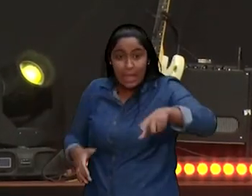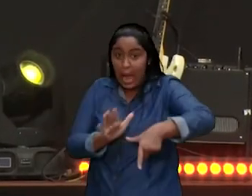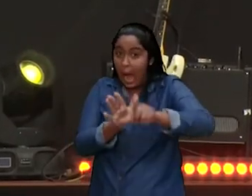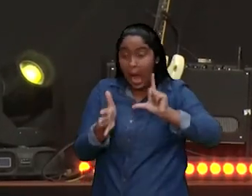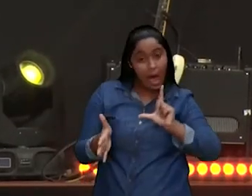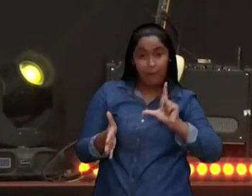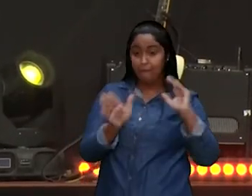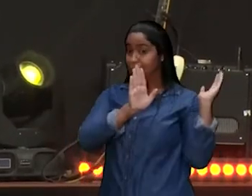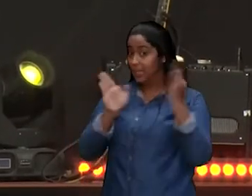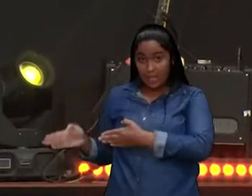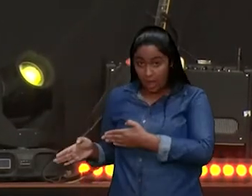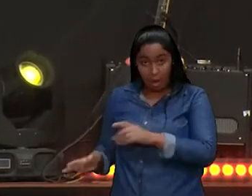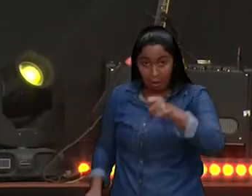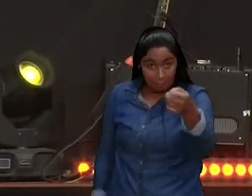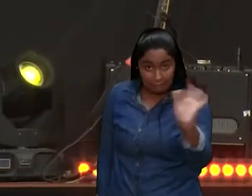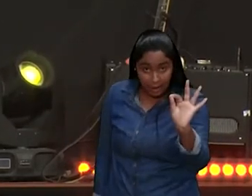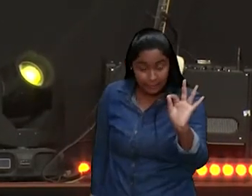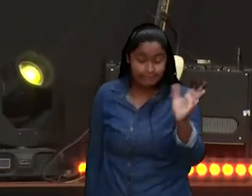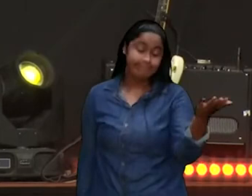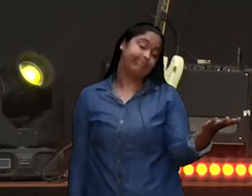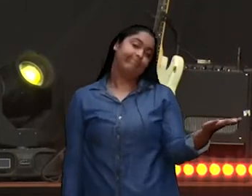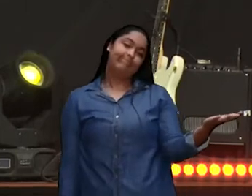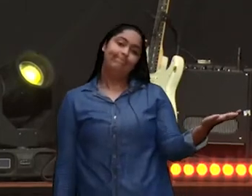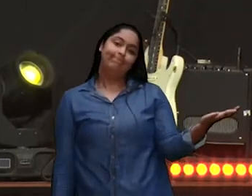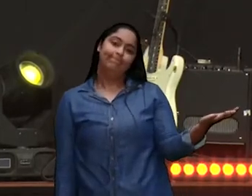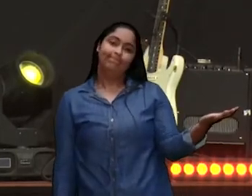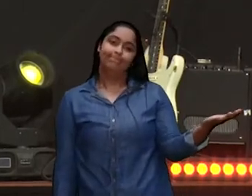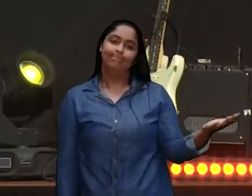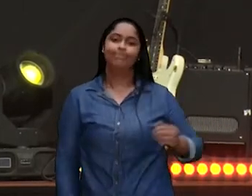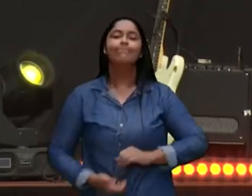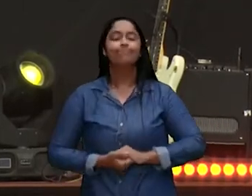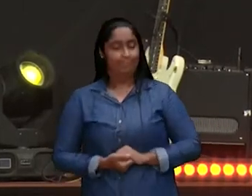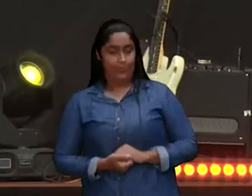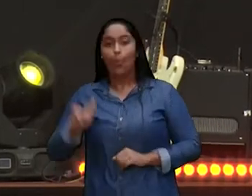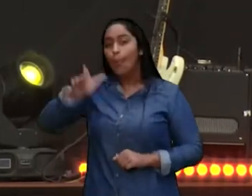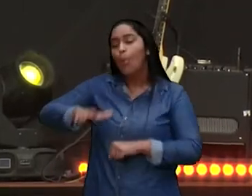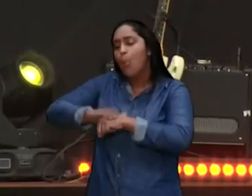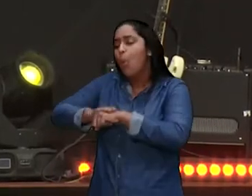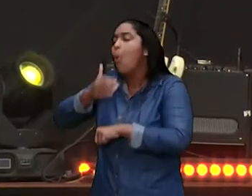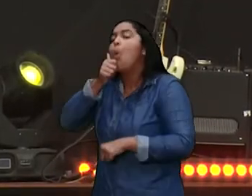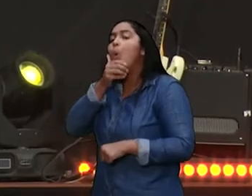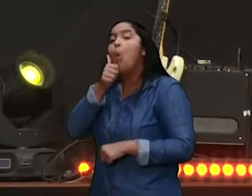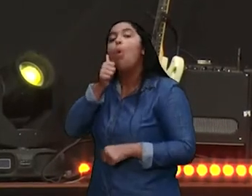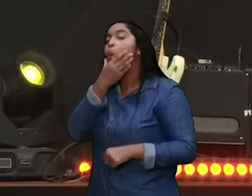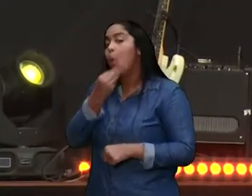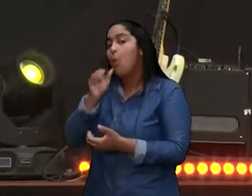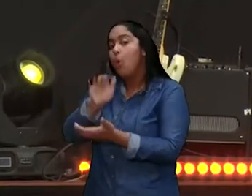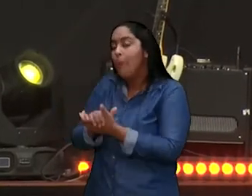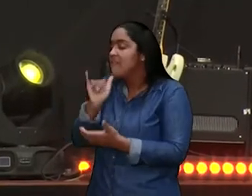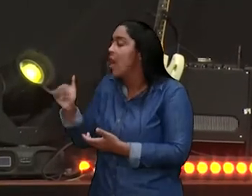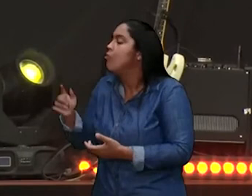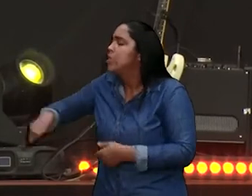umas coisas sem a menor condição é o cara que faz eu quero que você me respeite esposa mas o cara xinga mulher dá beliscão